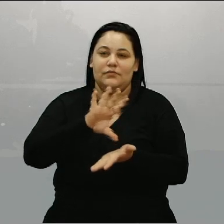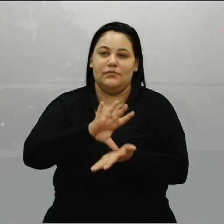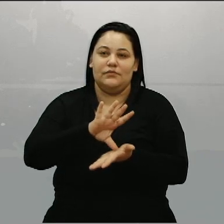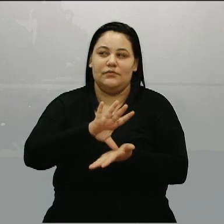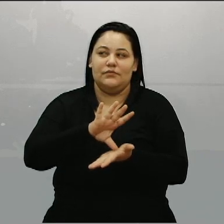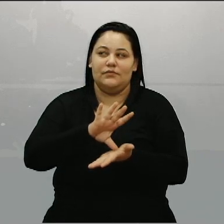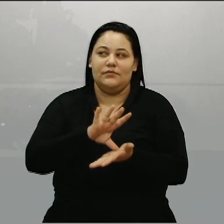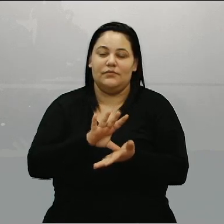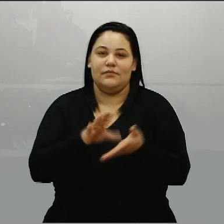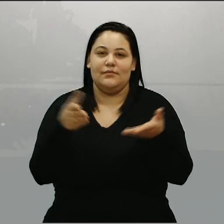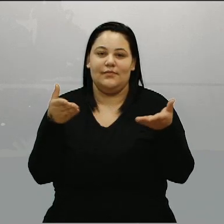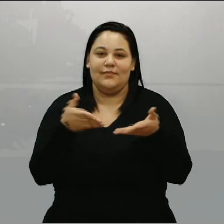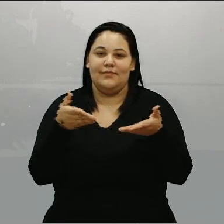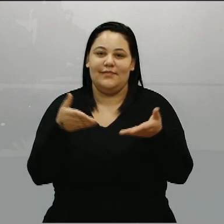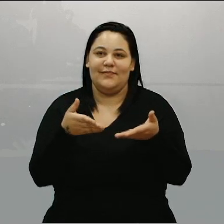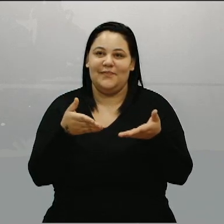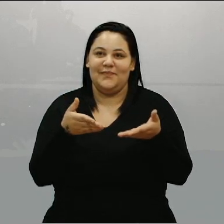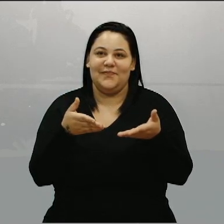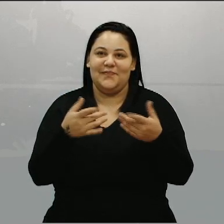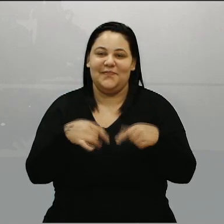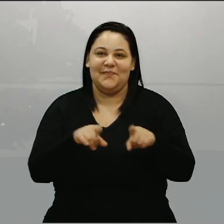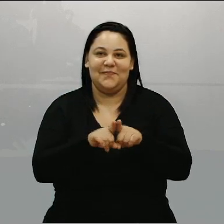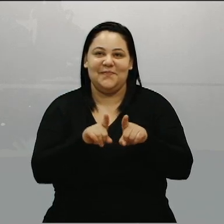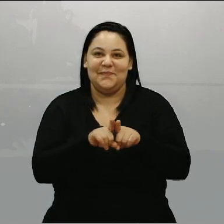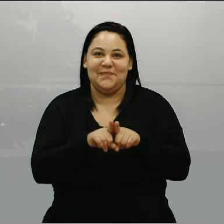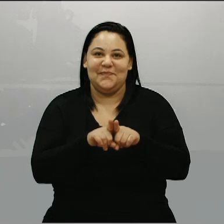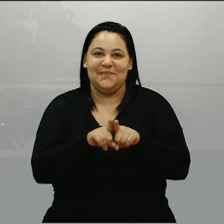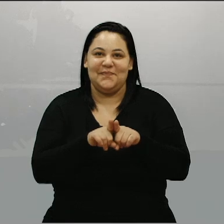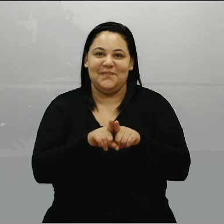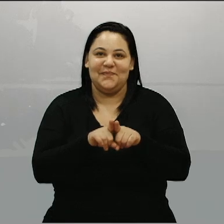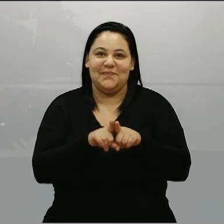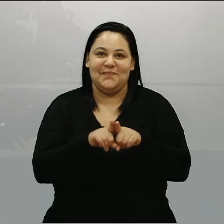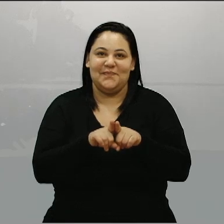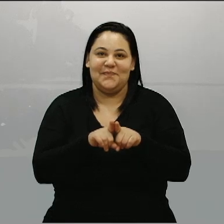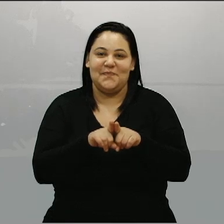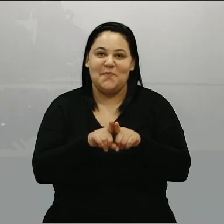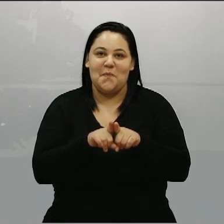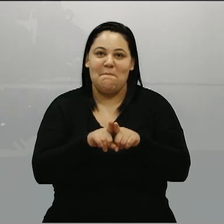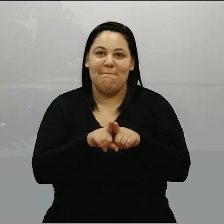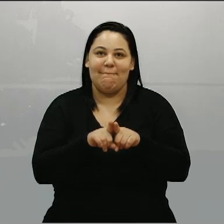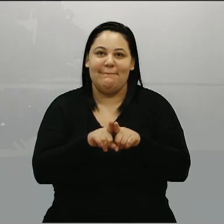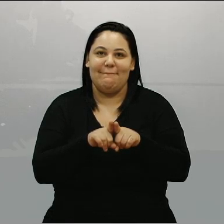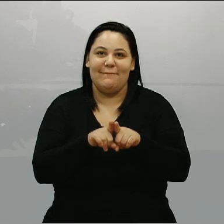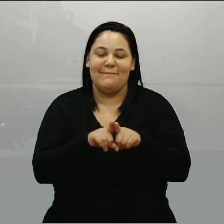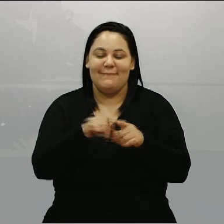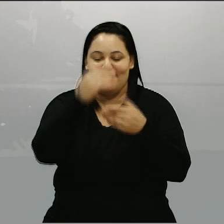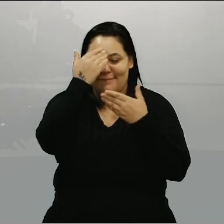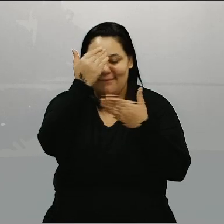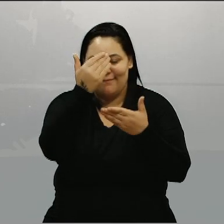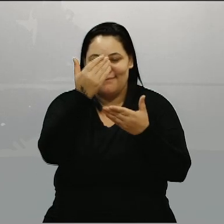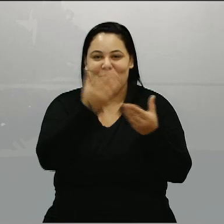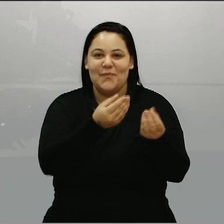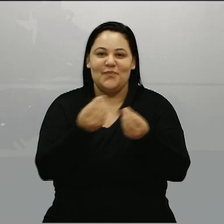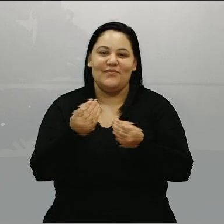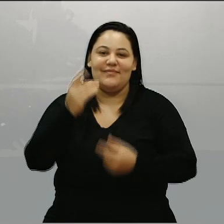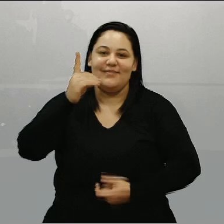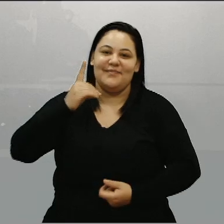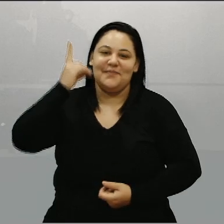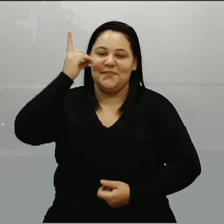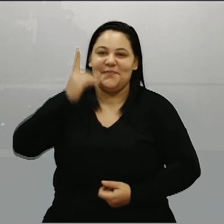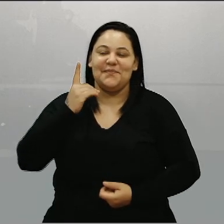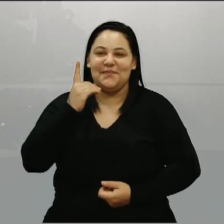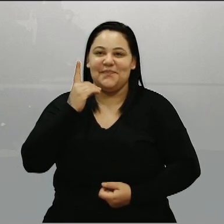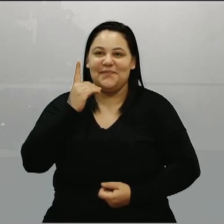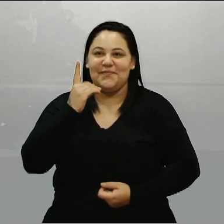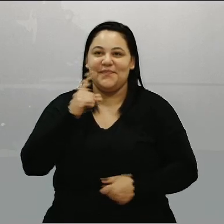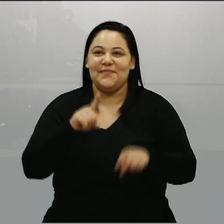estão sendo beneficiadas 4 comunidades. Agradeço muito também ao deputado Dalciso